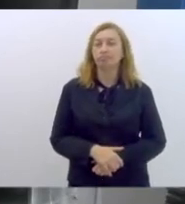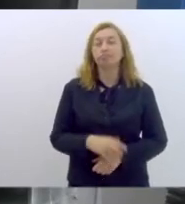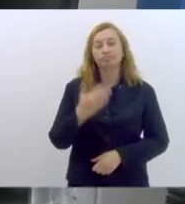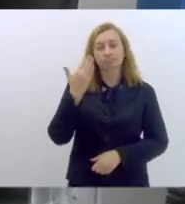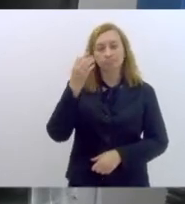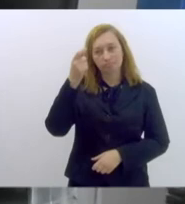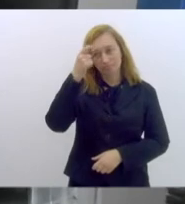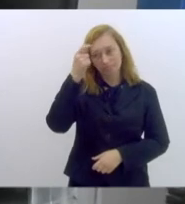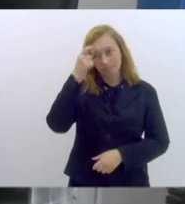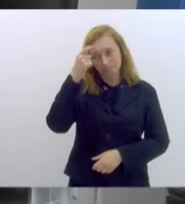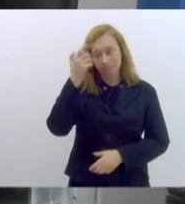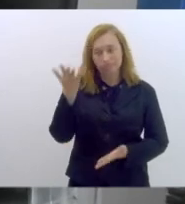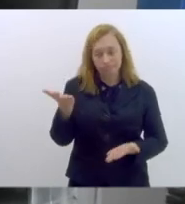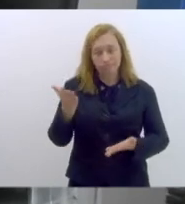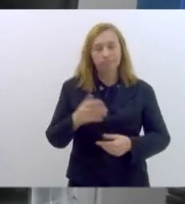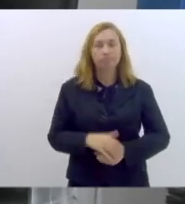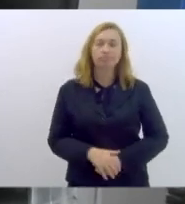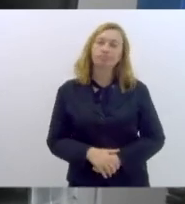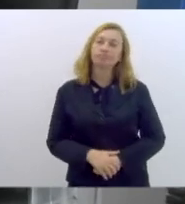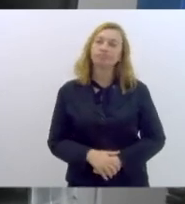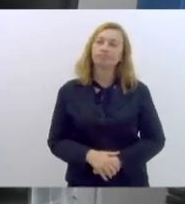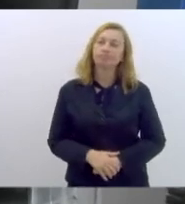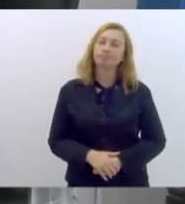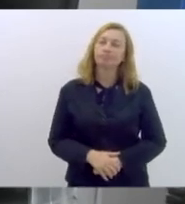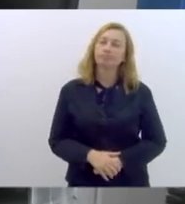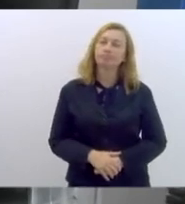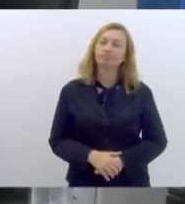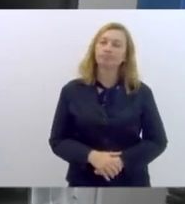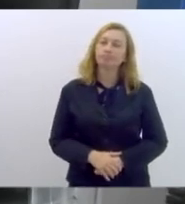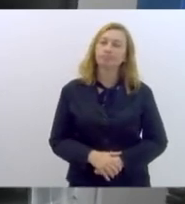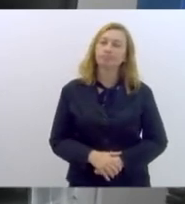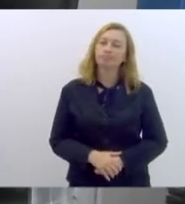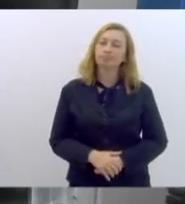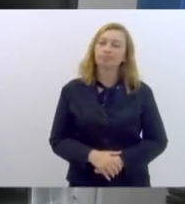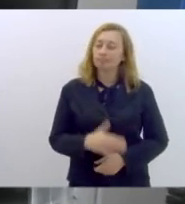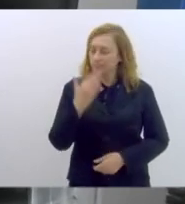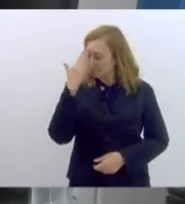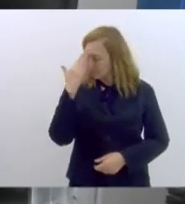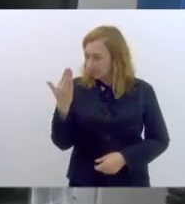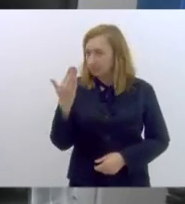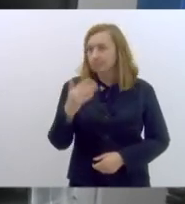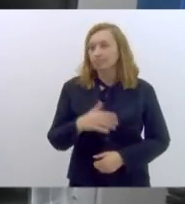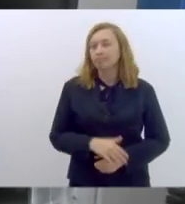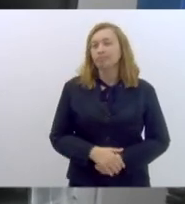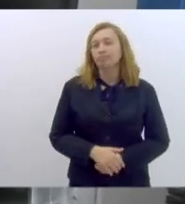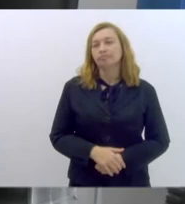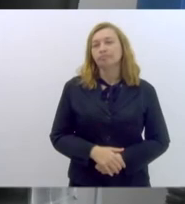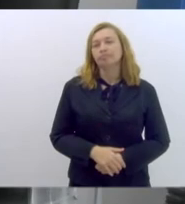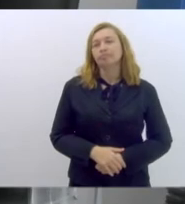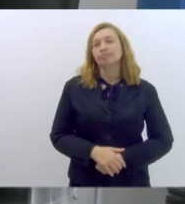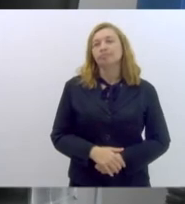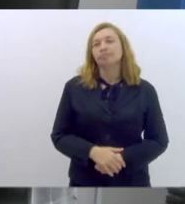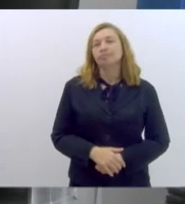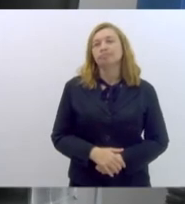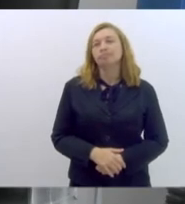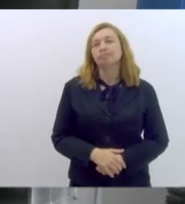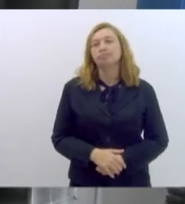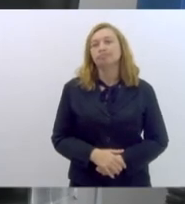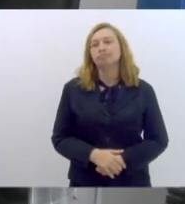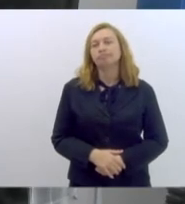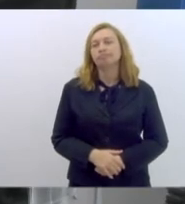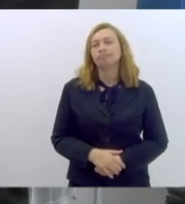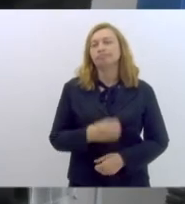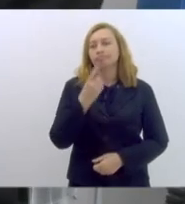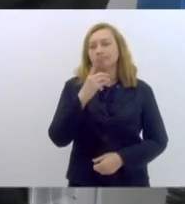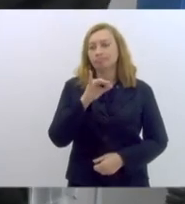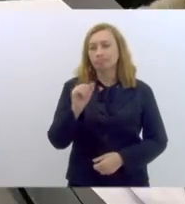não há dissenso sobre isso. Obrigado. Rodrigo Leles. Bom